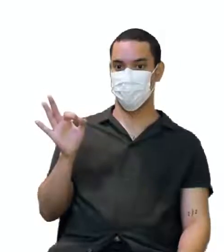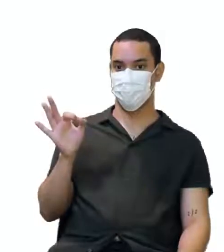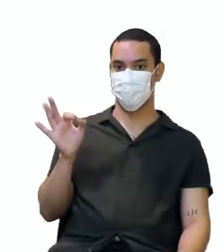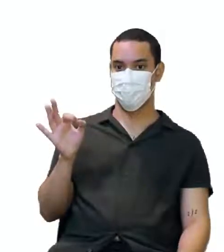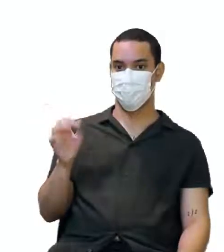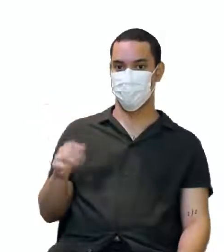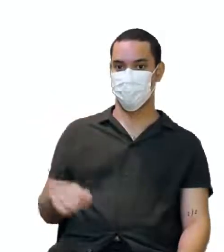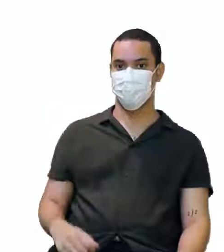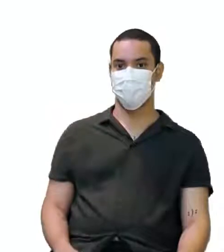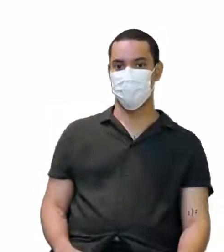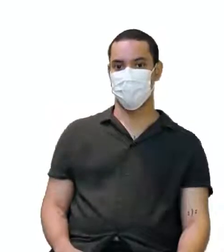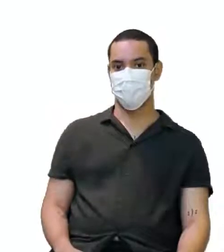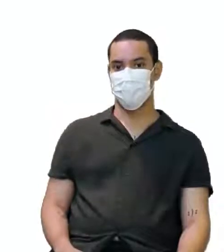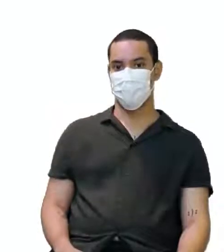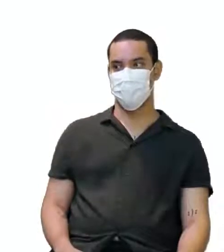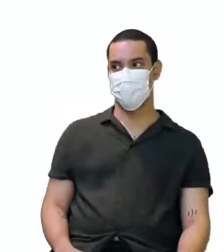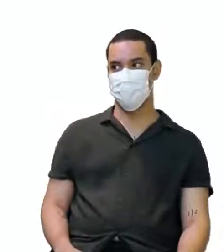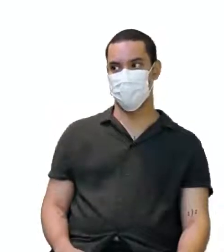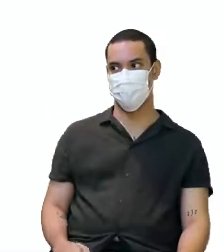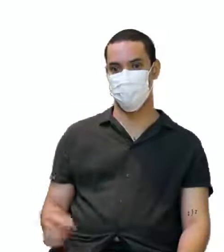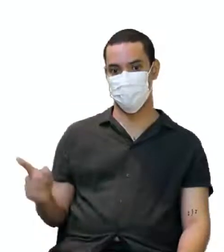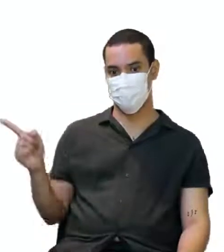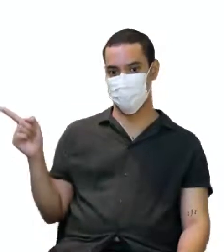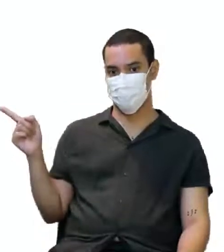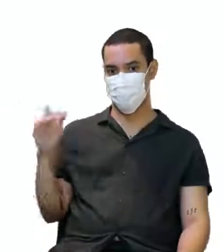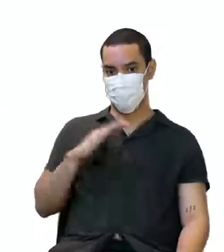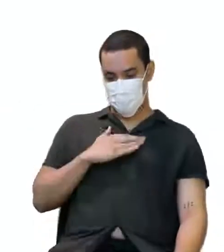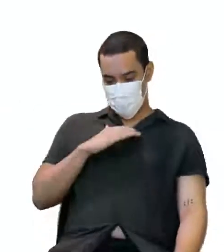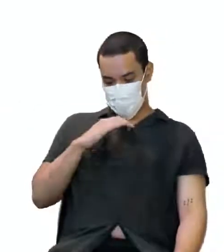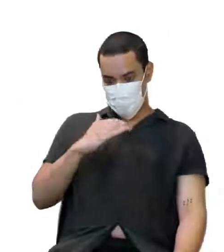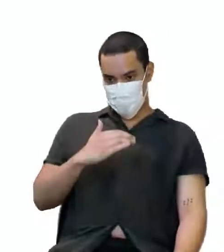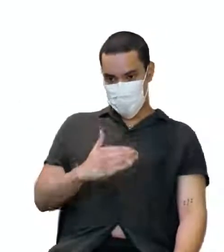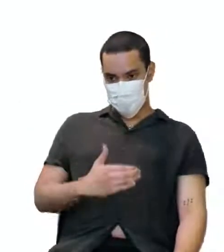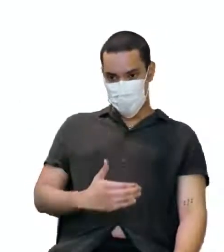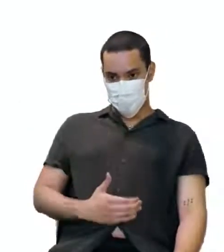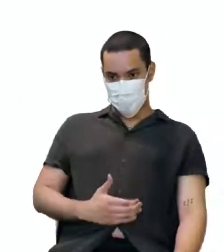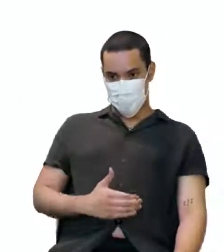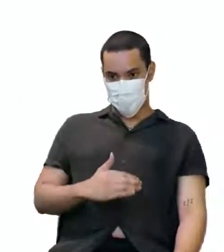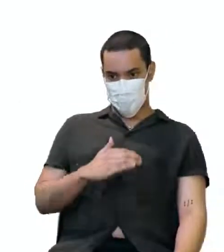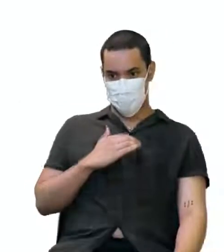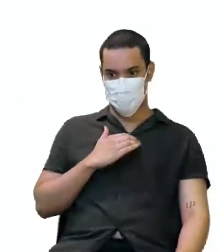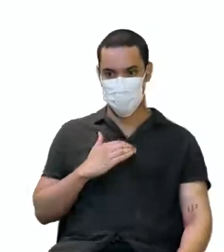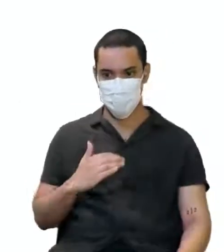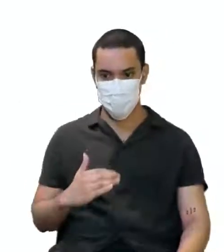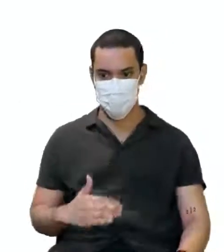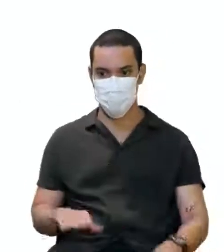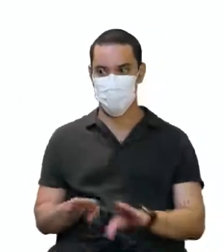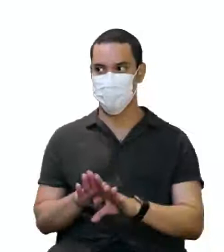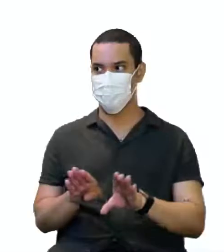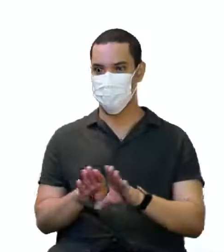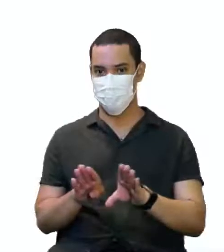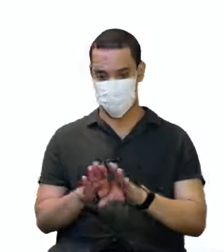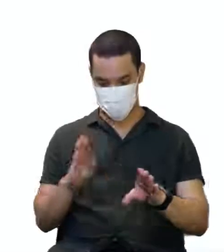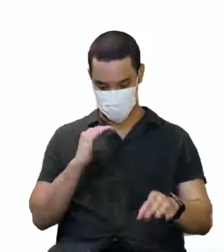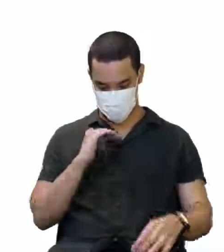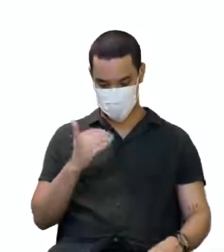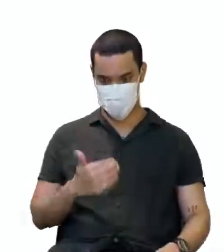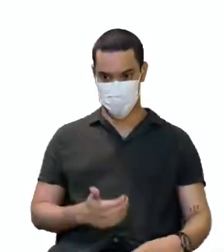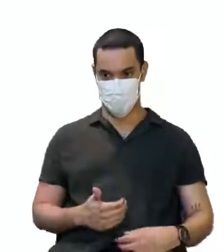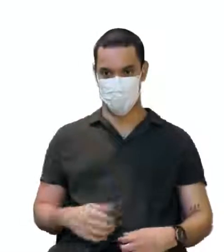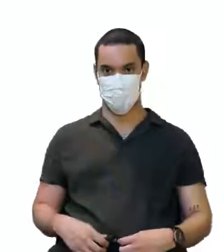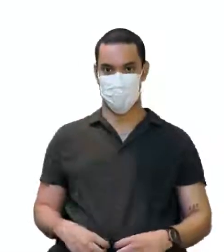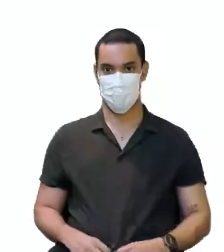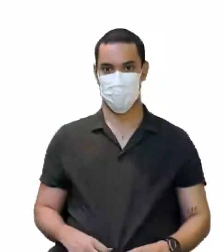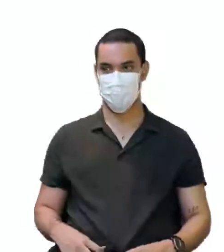pouquinho a imagem, querido. É isso. A região aqui do tórax também, tá? Eles não tinham, acumulavam muita gordura, não,